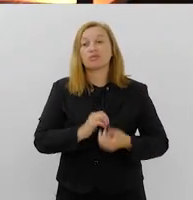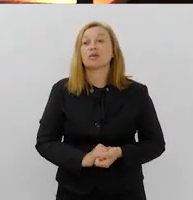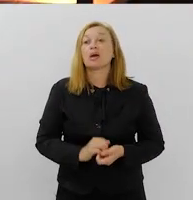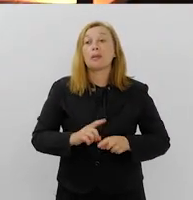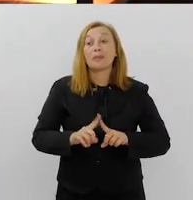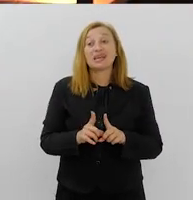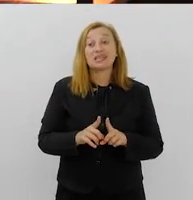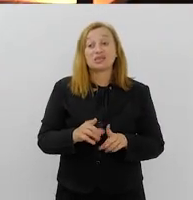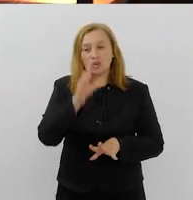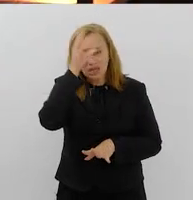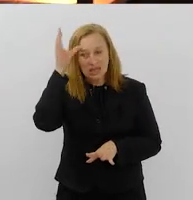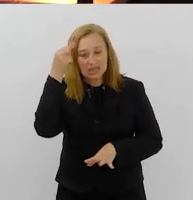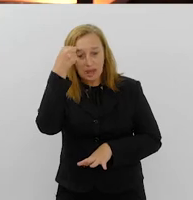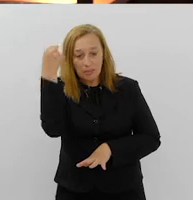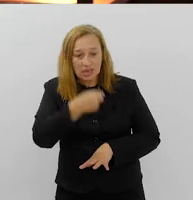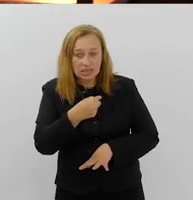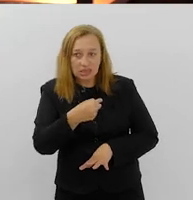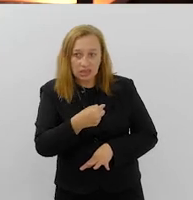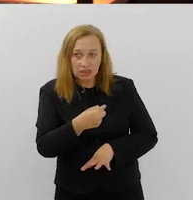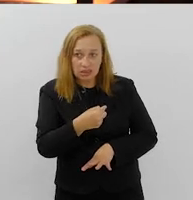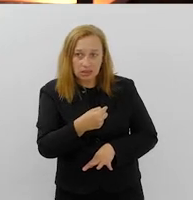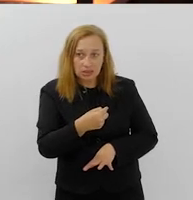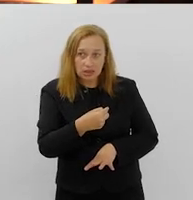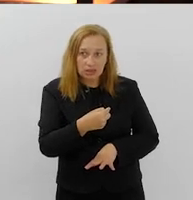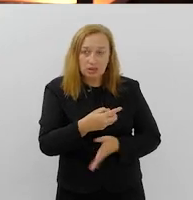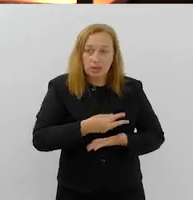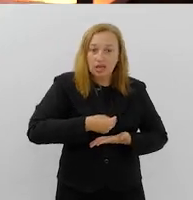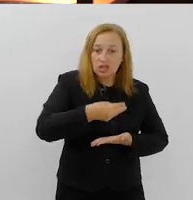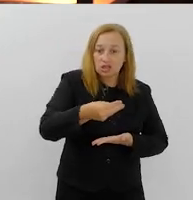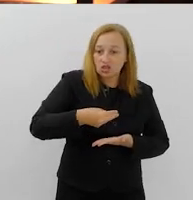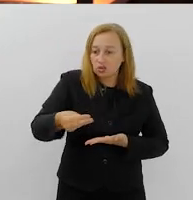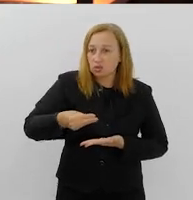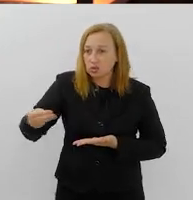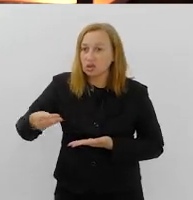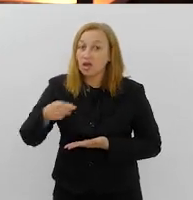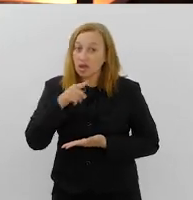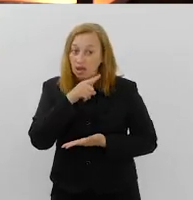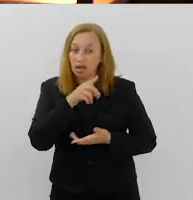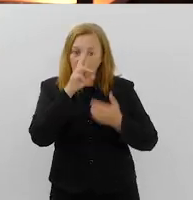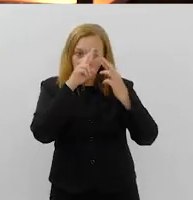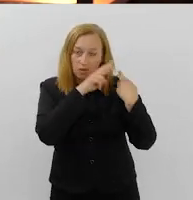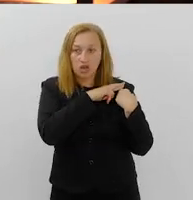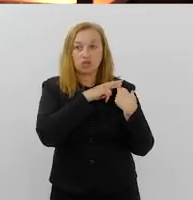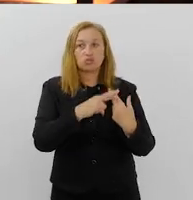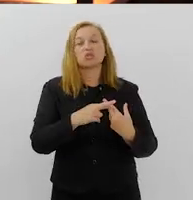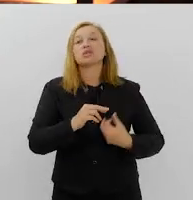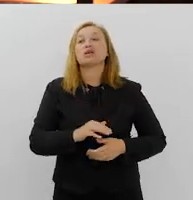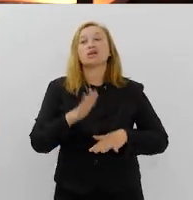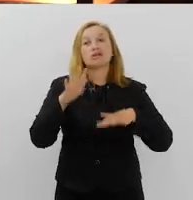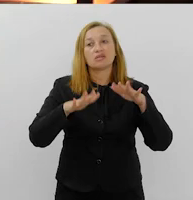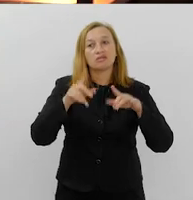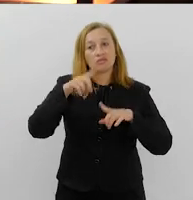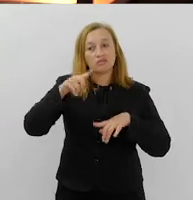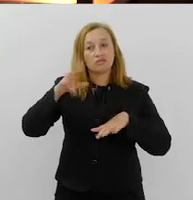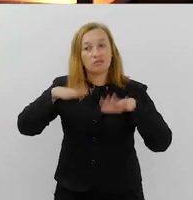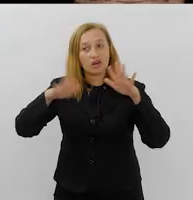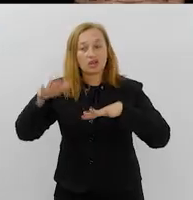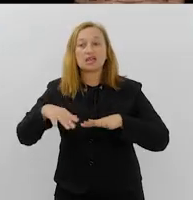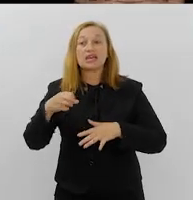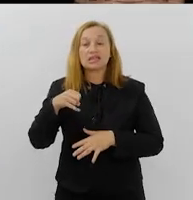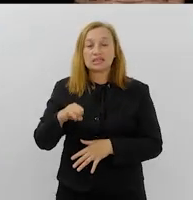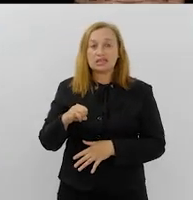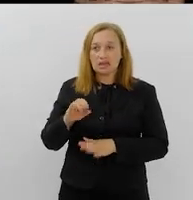isso. Mas se o cliente está mandando para minha base para que haja uma distribuição, ele é o responsável. Varia um pouco. Então vamos